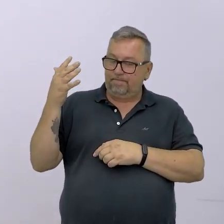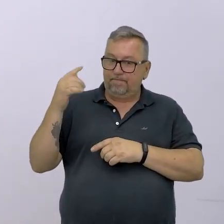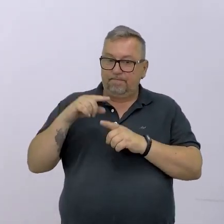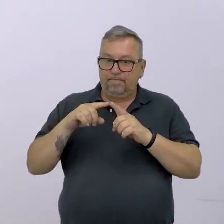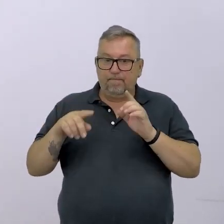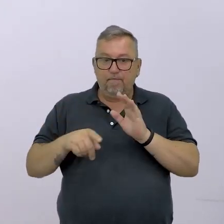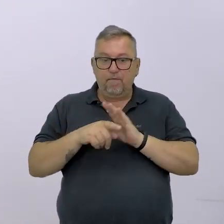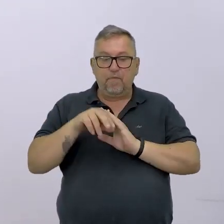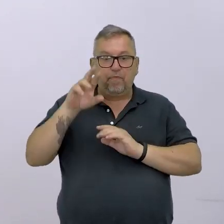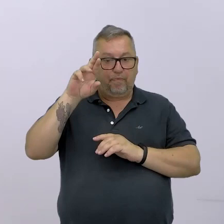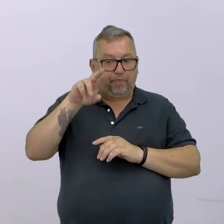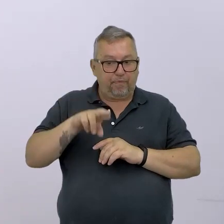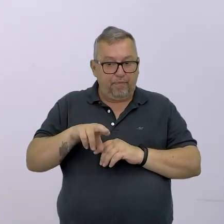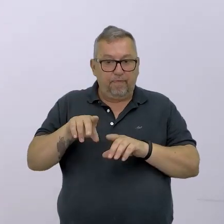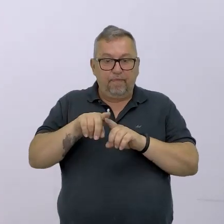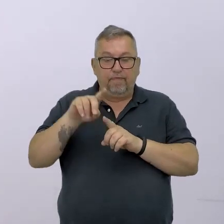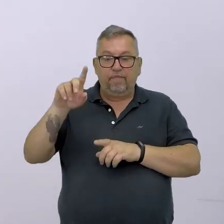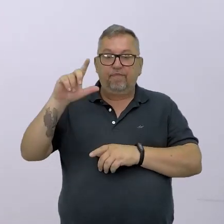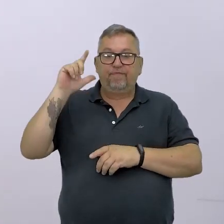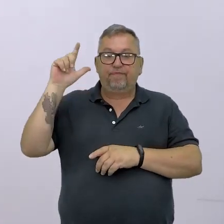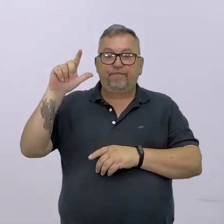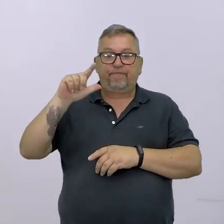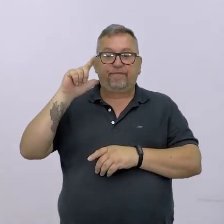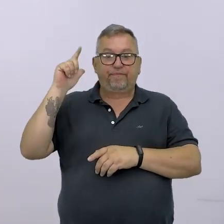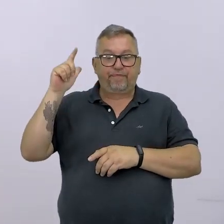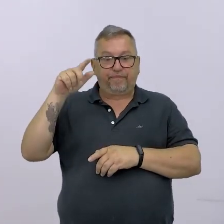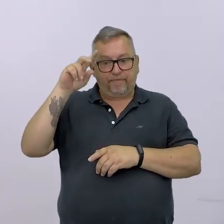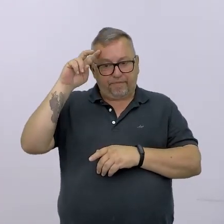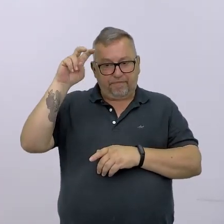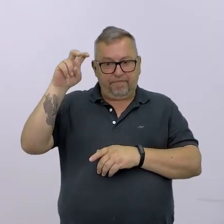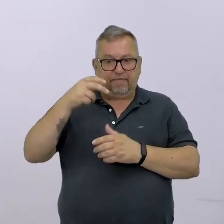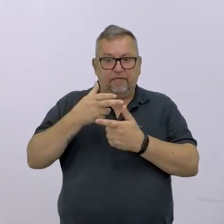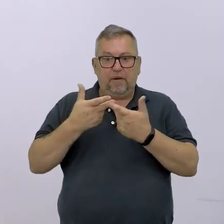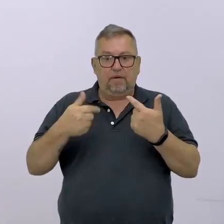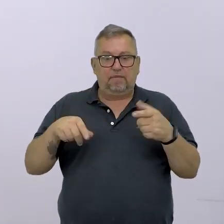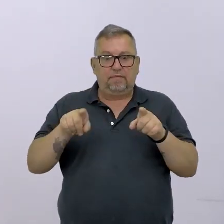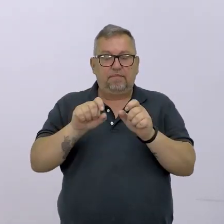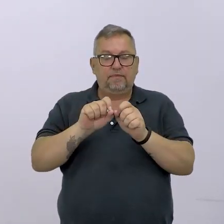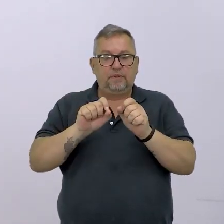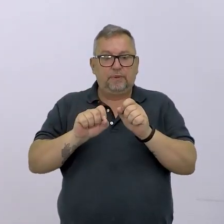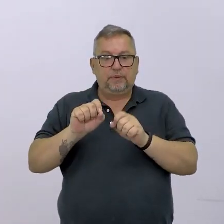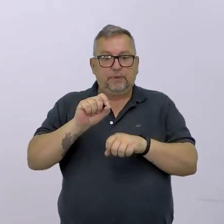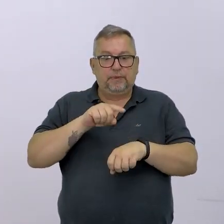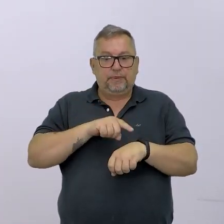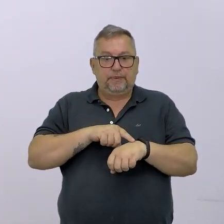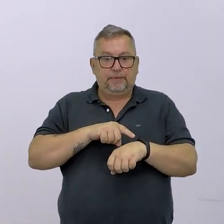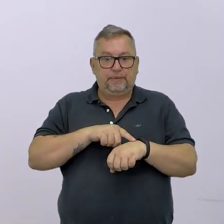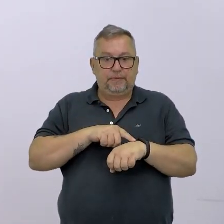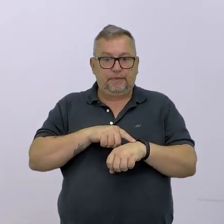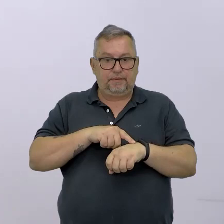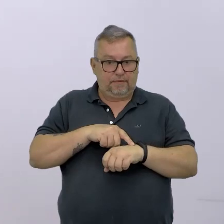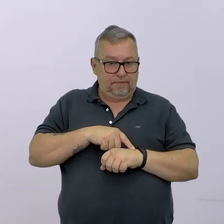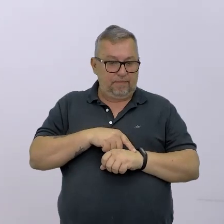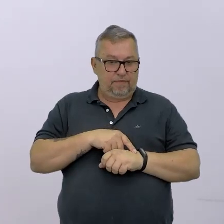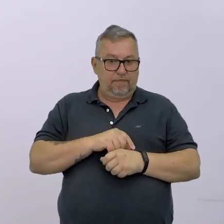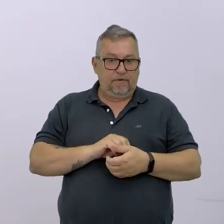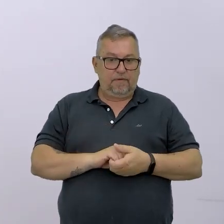ordem racional, da ordem lógica, no momento em que ela